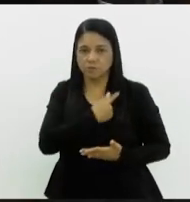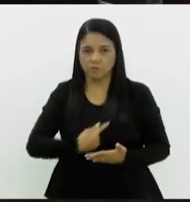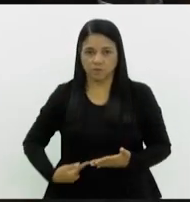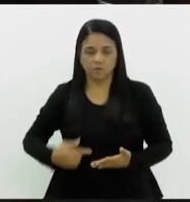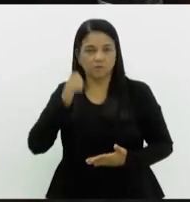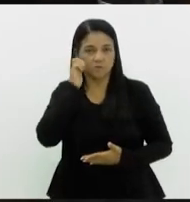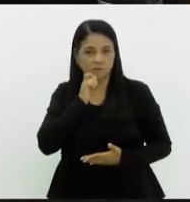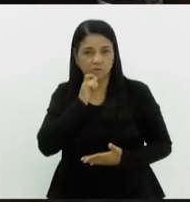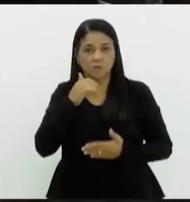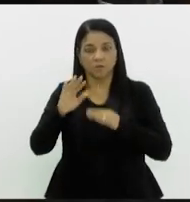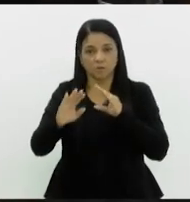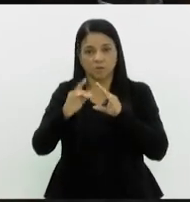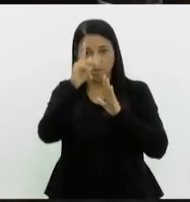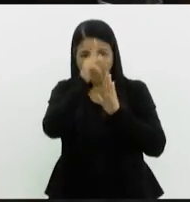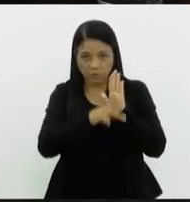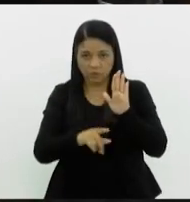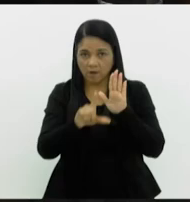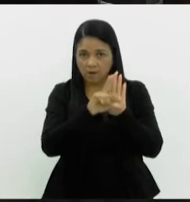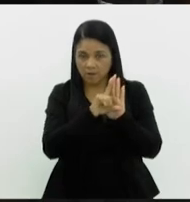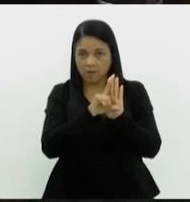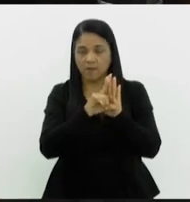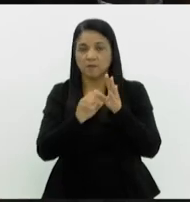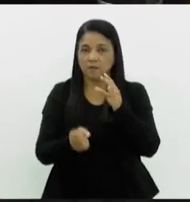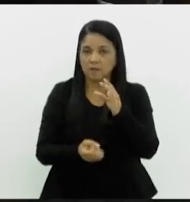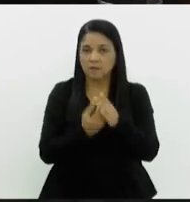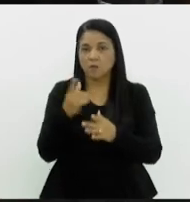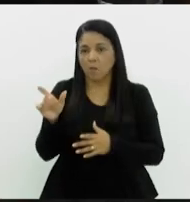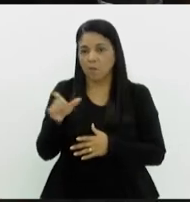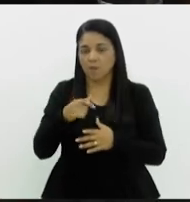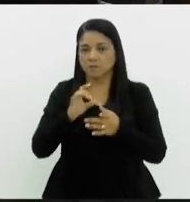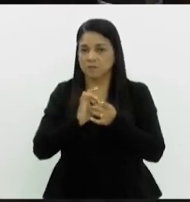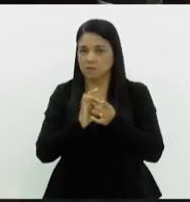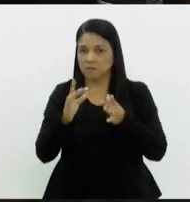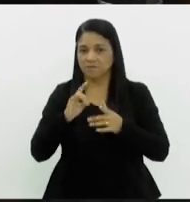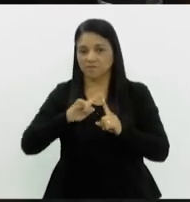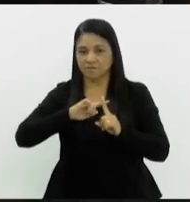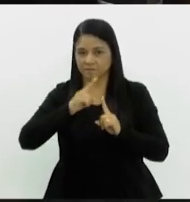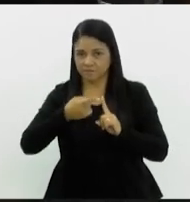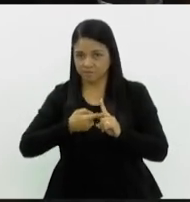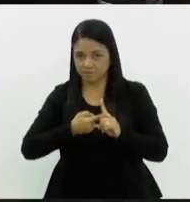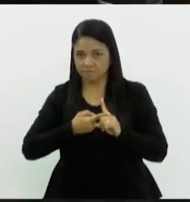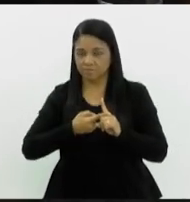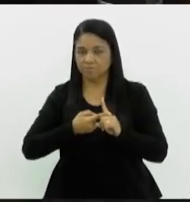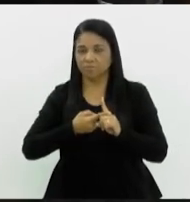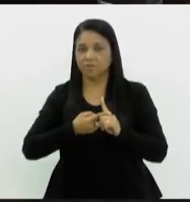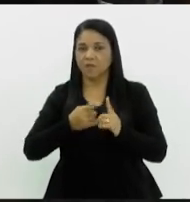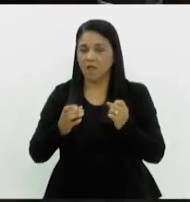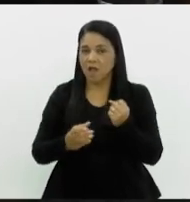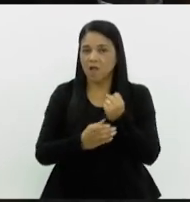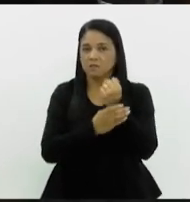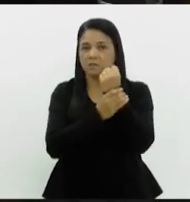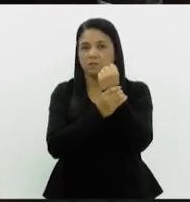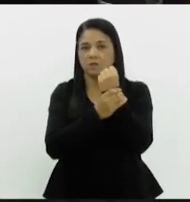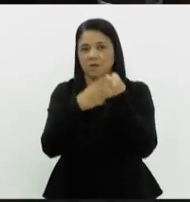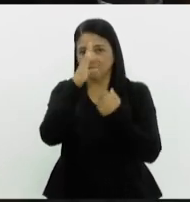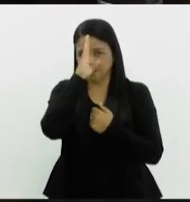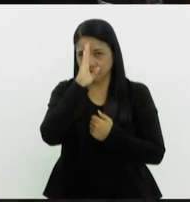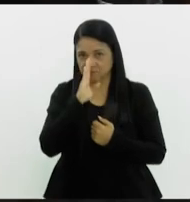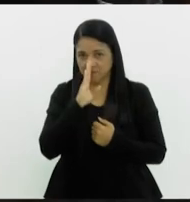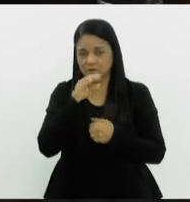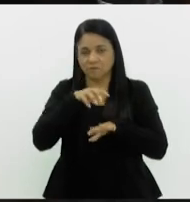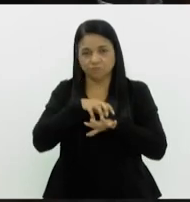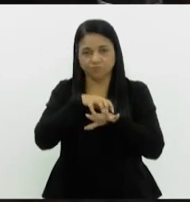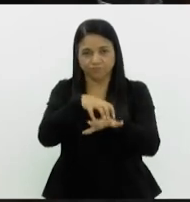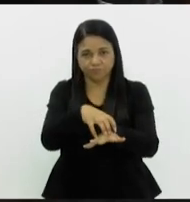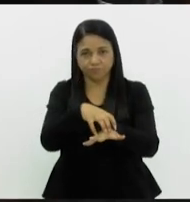do Rio de Janeiro o envio de um projeto de lei que cria o passe livre gestante, com o intuito de assegurar a gratuidade no transporte